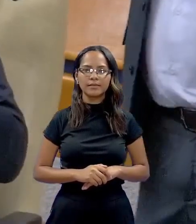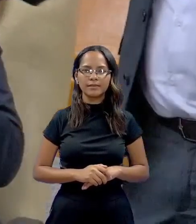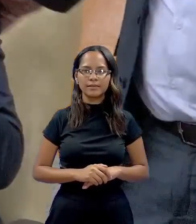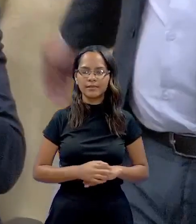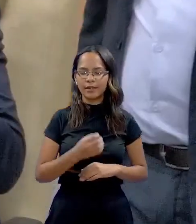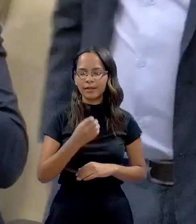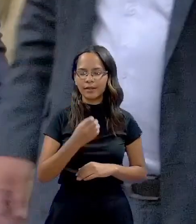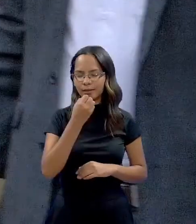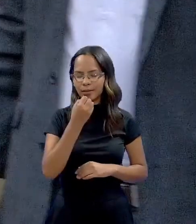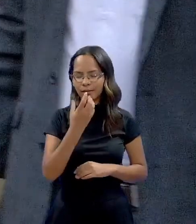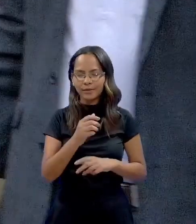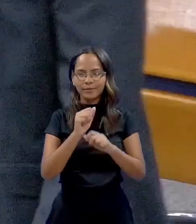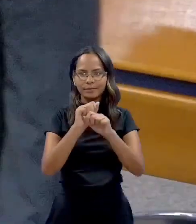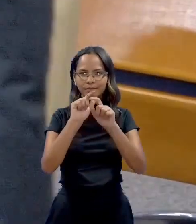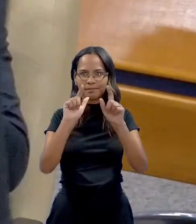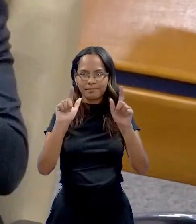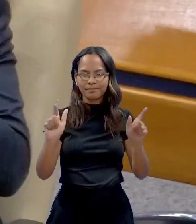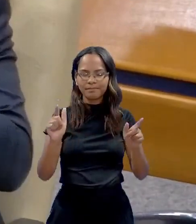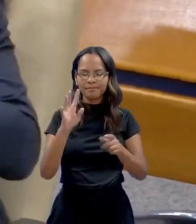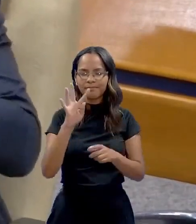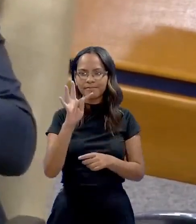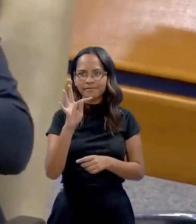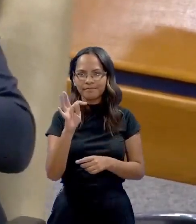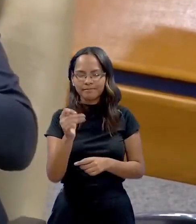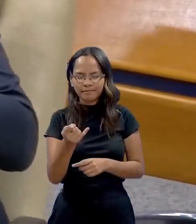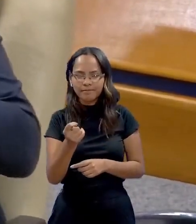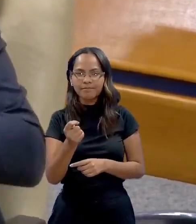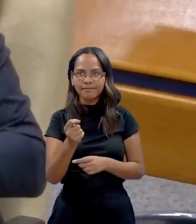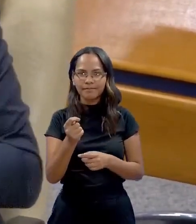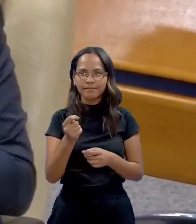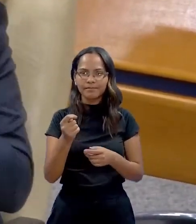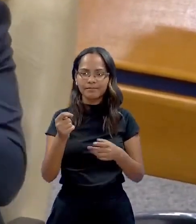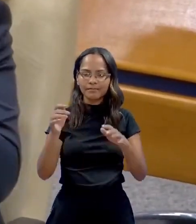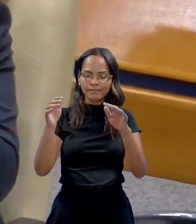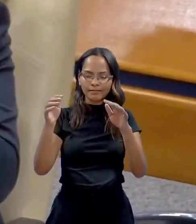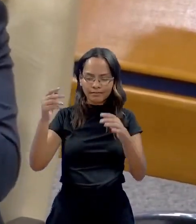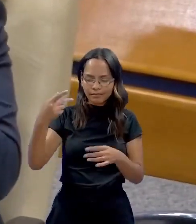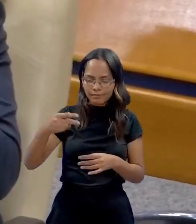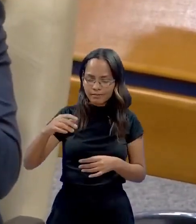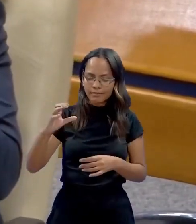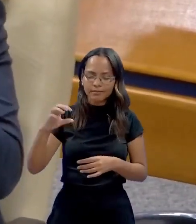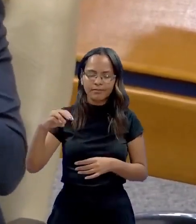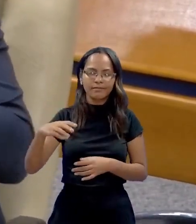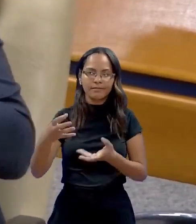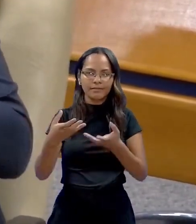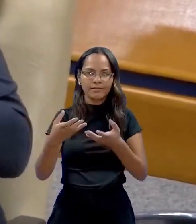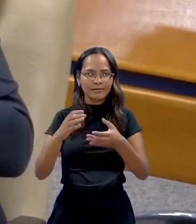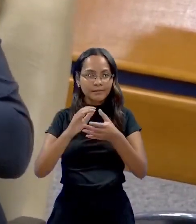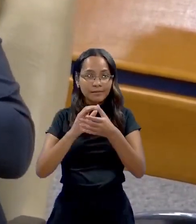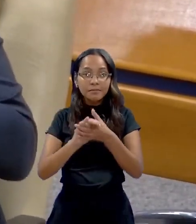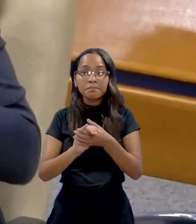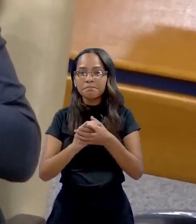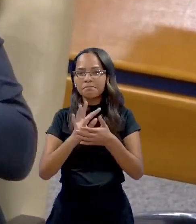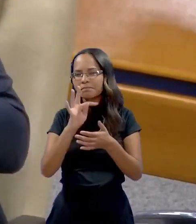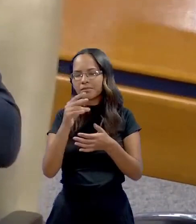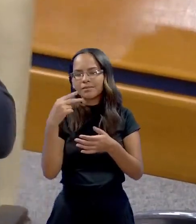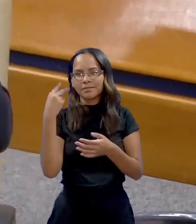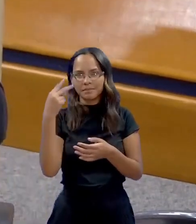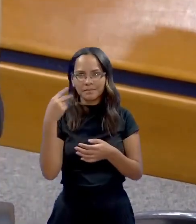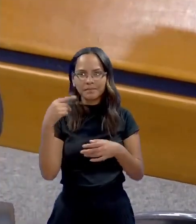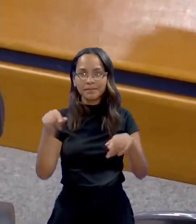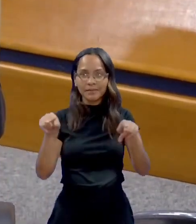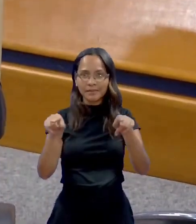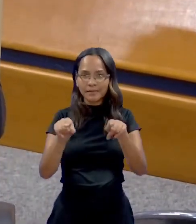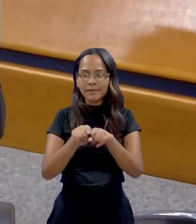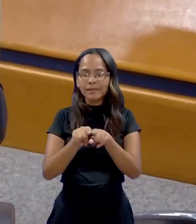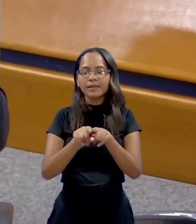bom dia. Chegou a sua hora. Todos os presentes. Queria cumprimentar meus colegas vereadores, vereadoras. Queria cumprimentar também, de